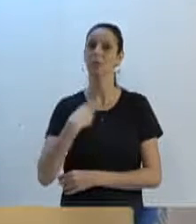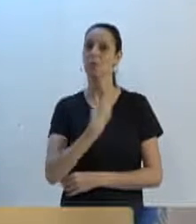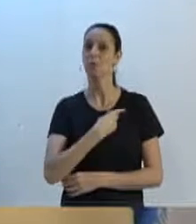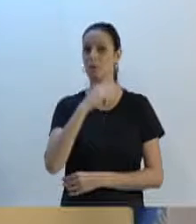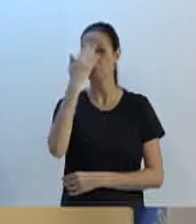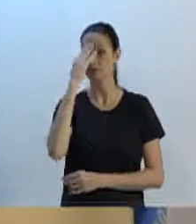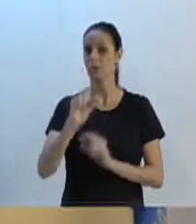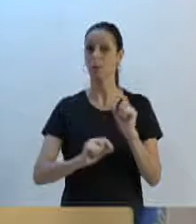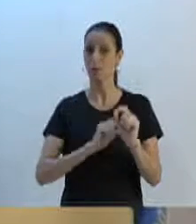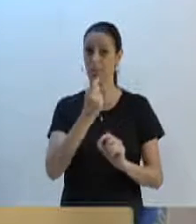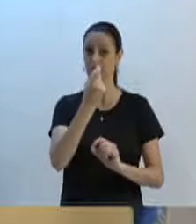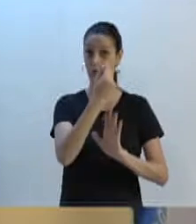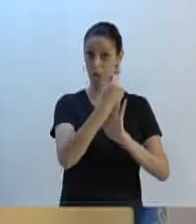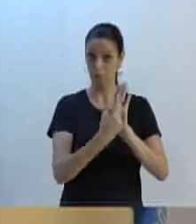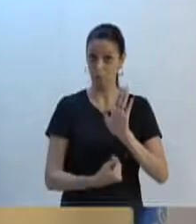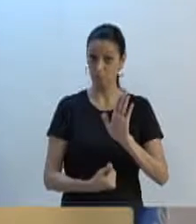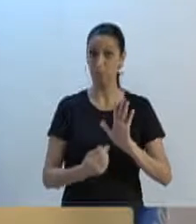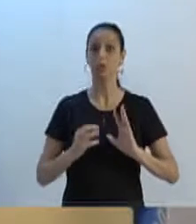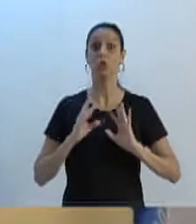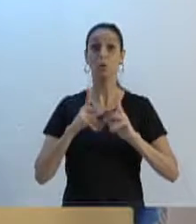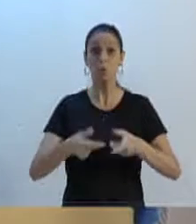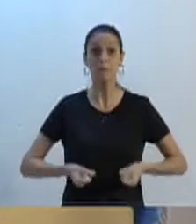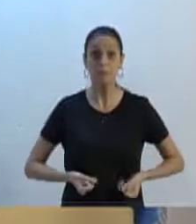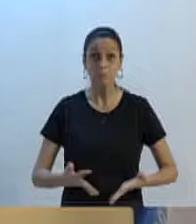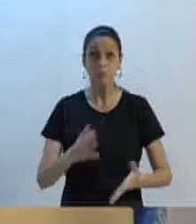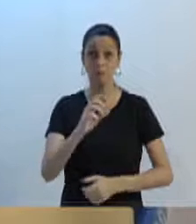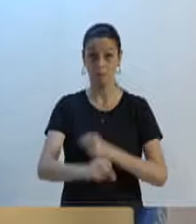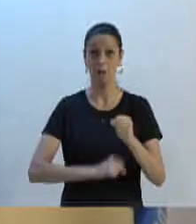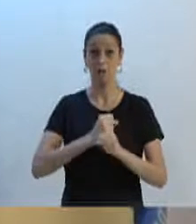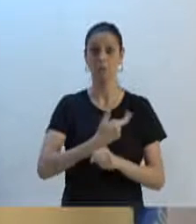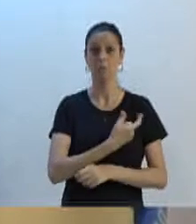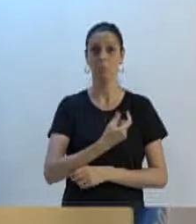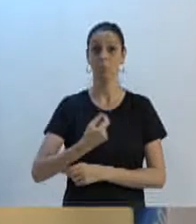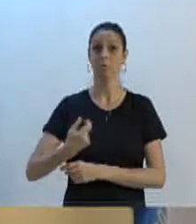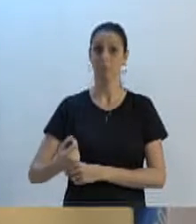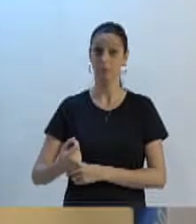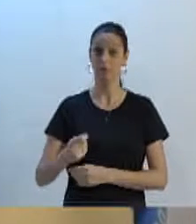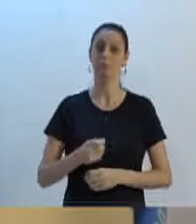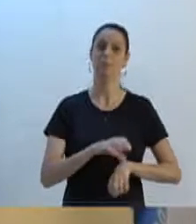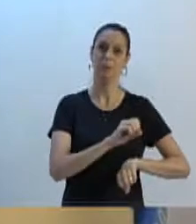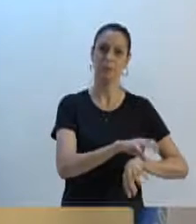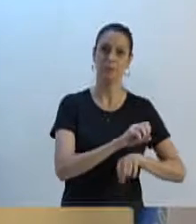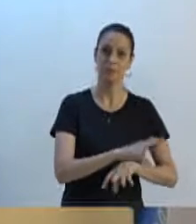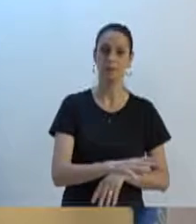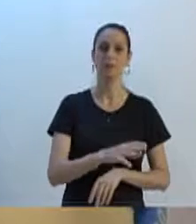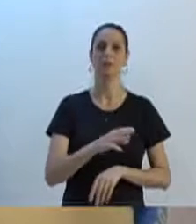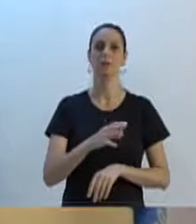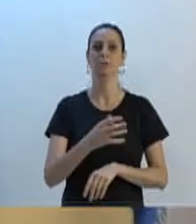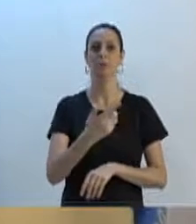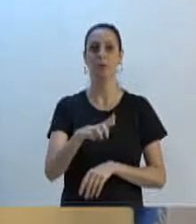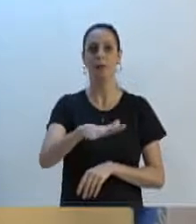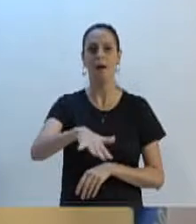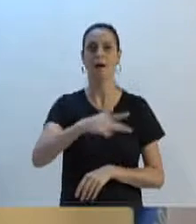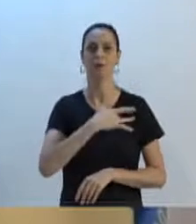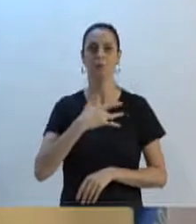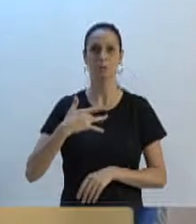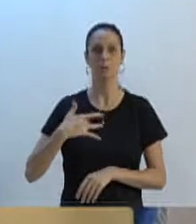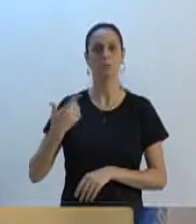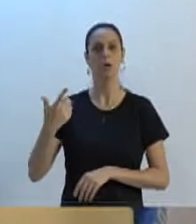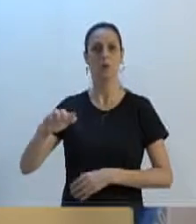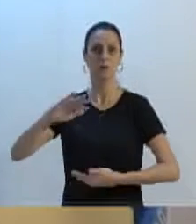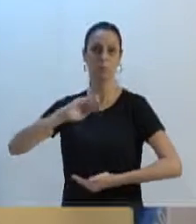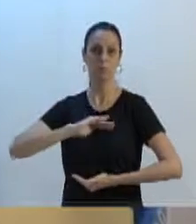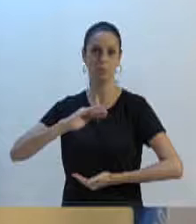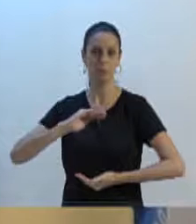valor para todas as despesas do município para 2020 a educação saúde e defesa civil obras